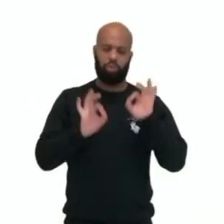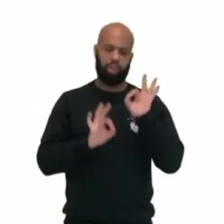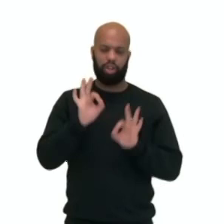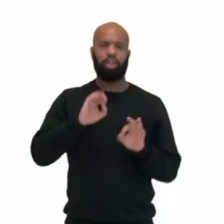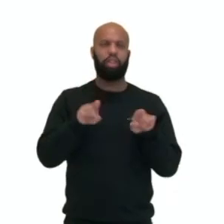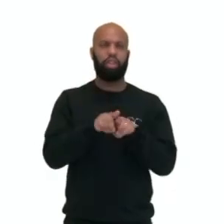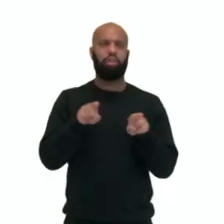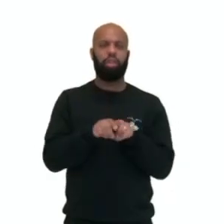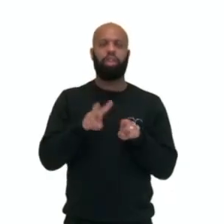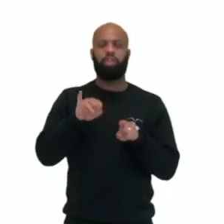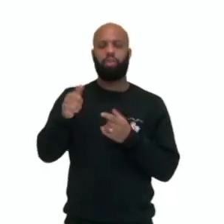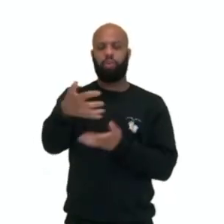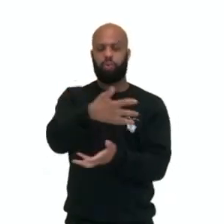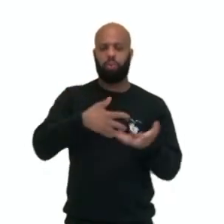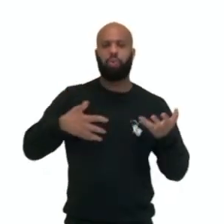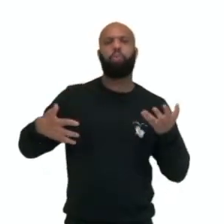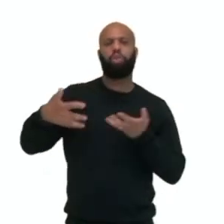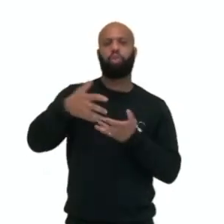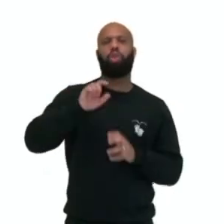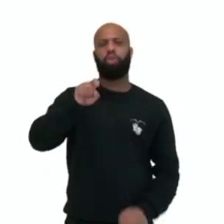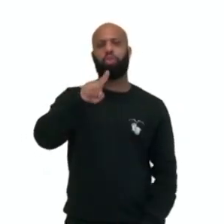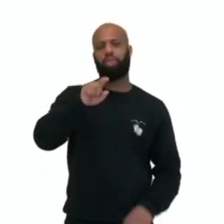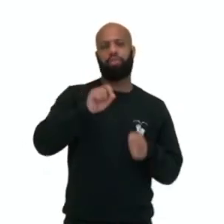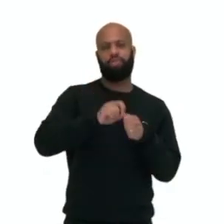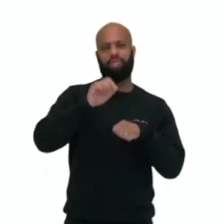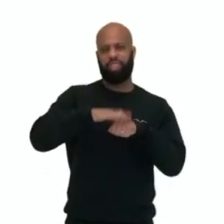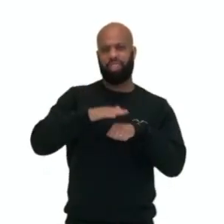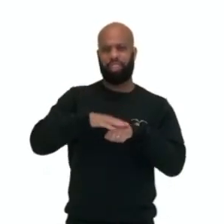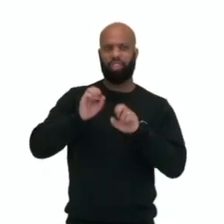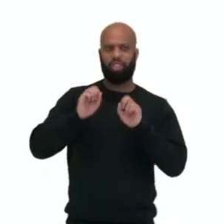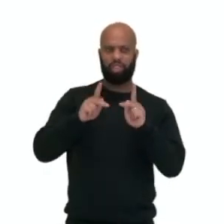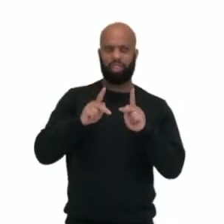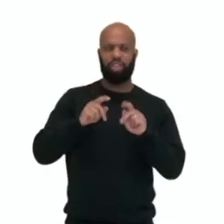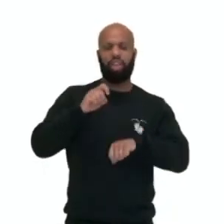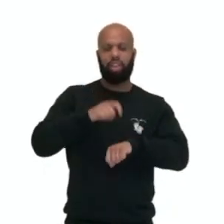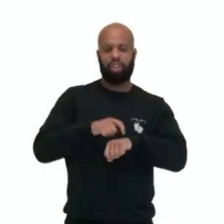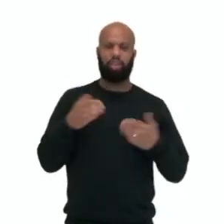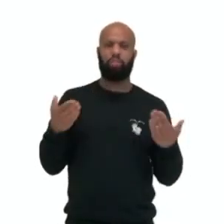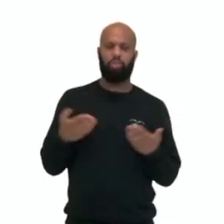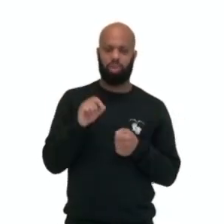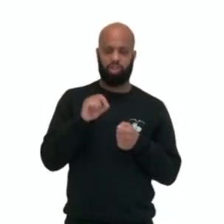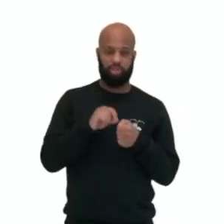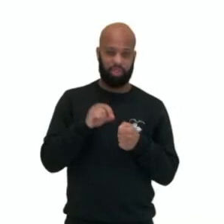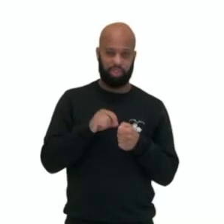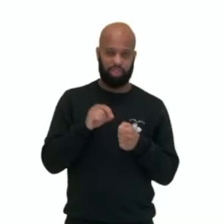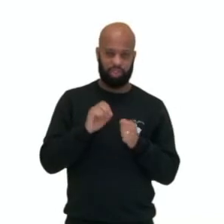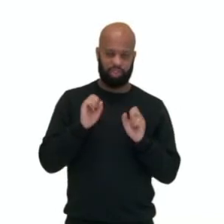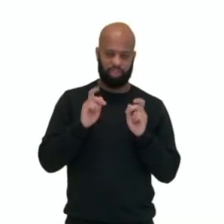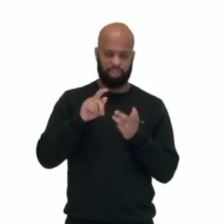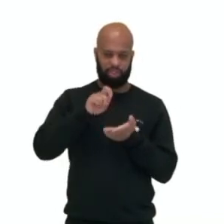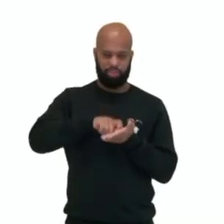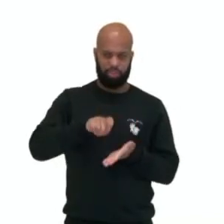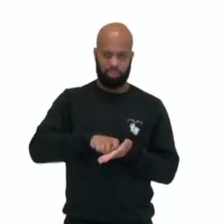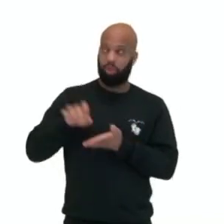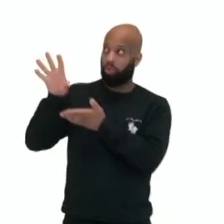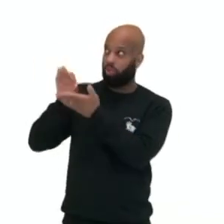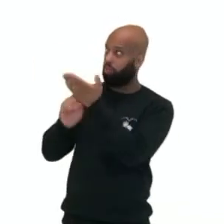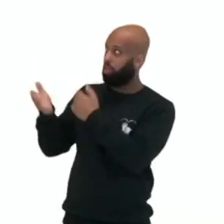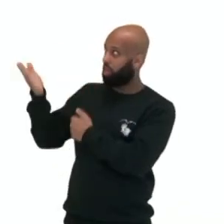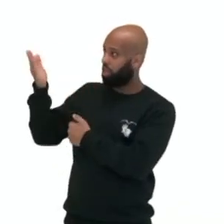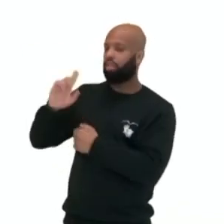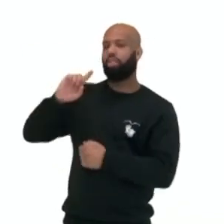de compartilhar as suas produções, ok? Um tempinho então só para você anotar o enunciado